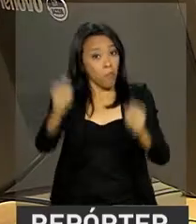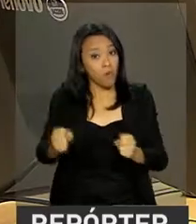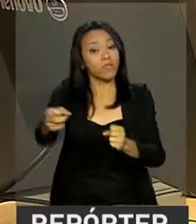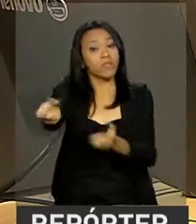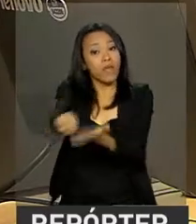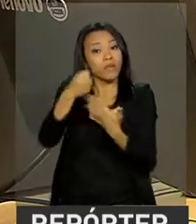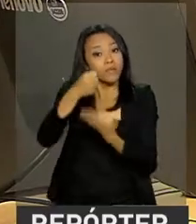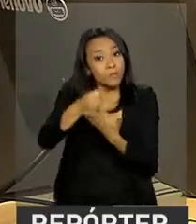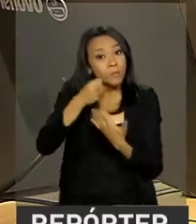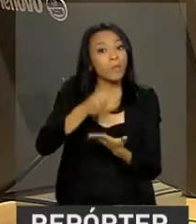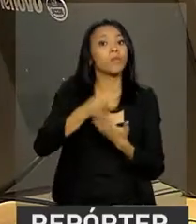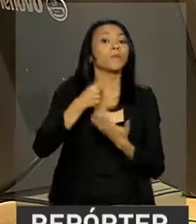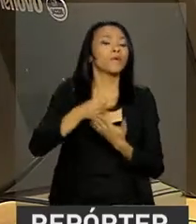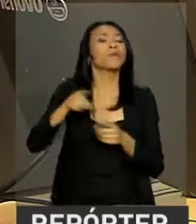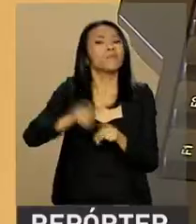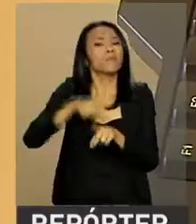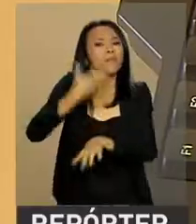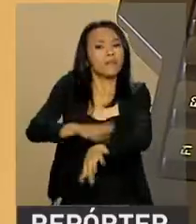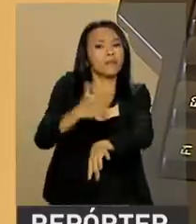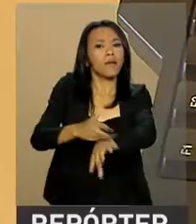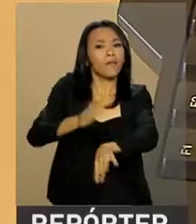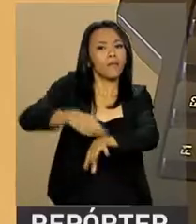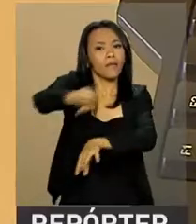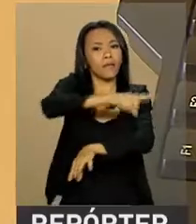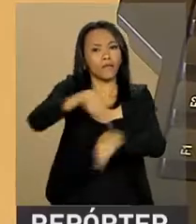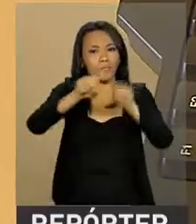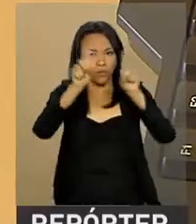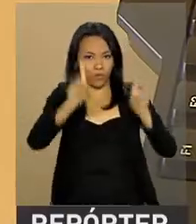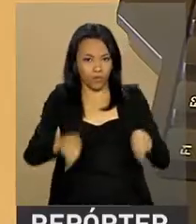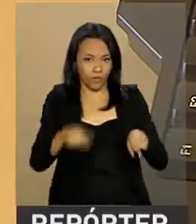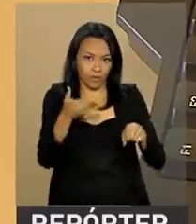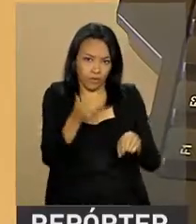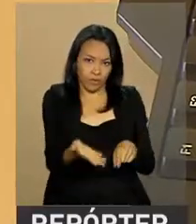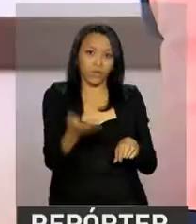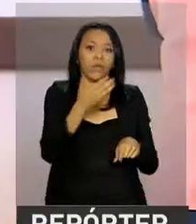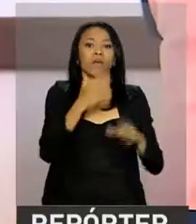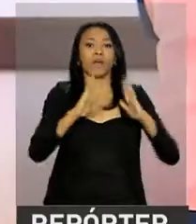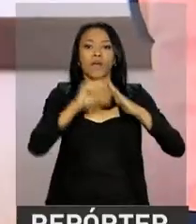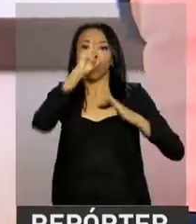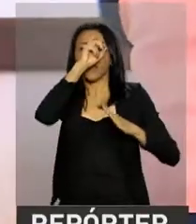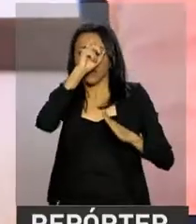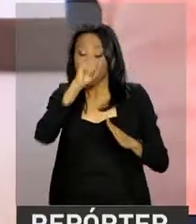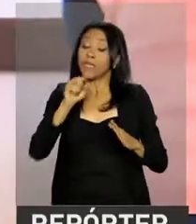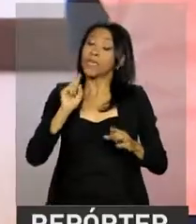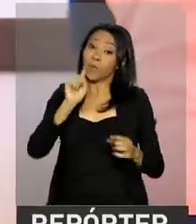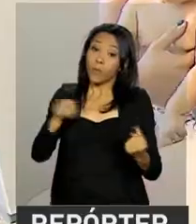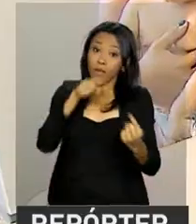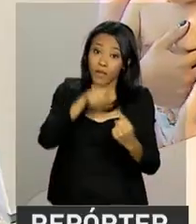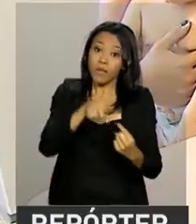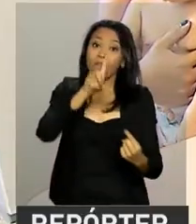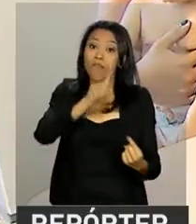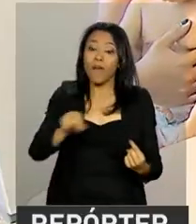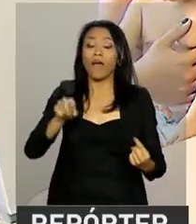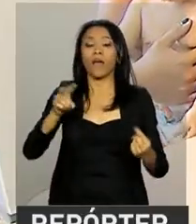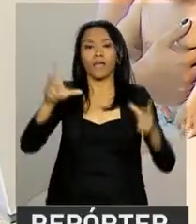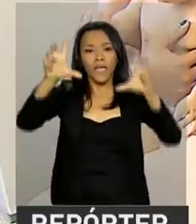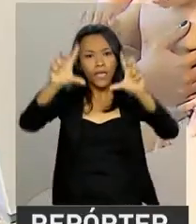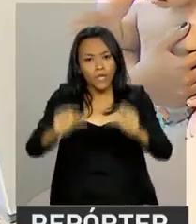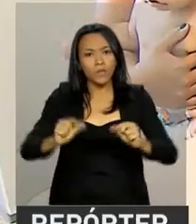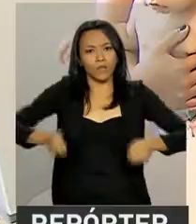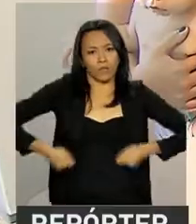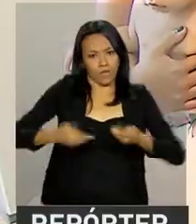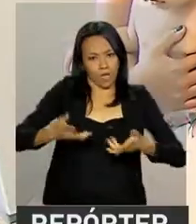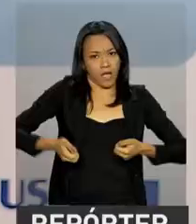equipamentos e dar treinamento para o governo a medida vai reduzir custos no sistema único de saúde e melhorar o atendimento